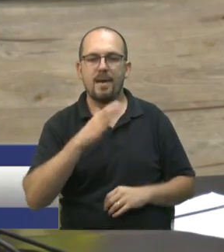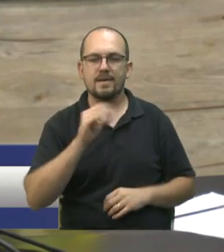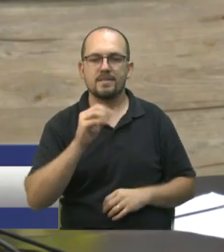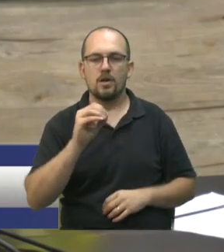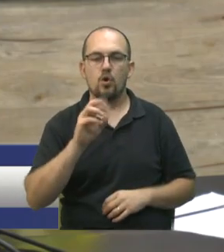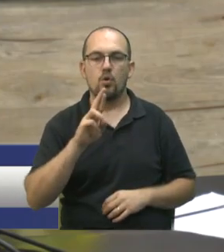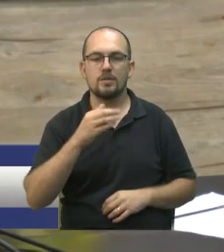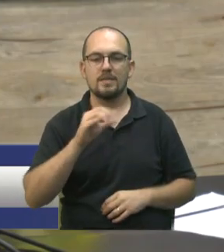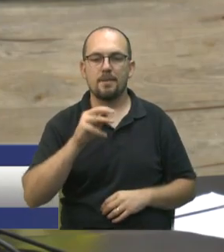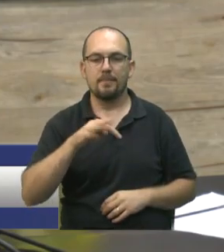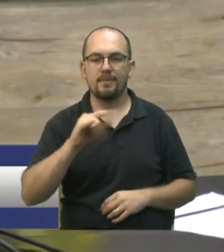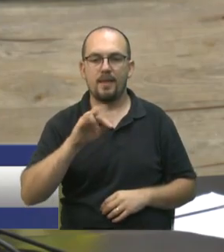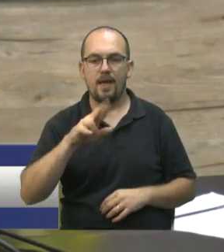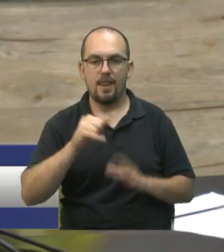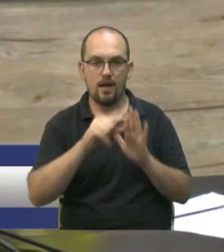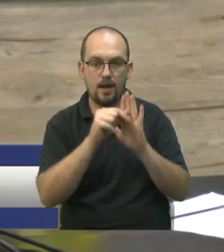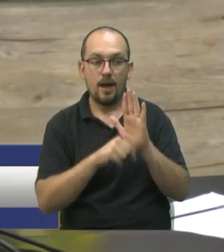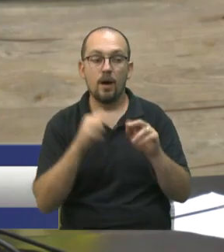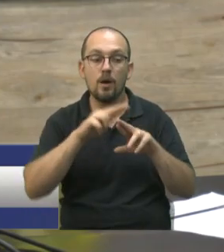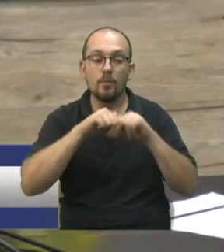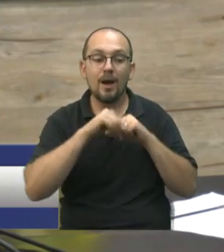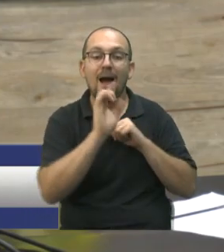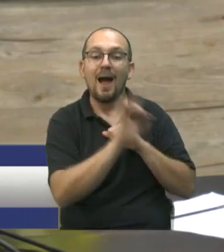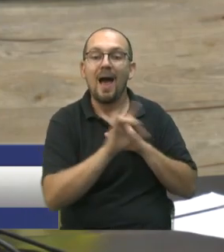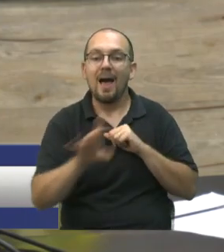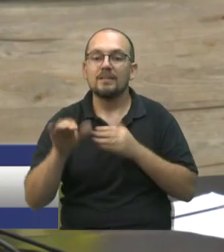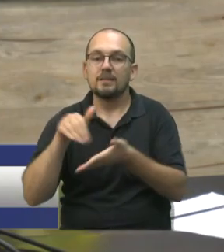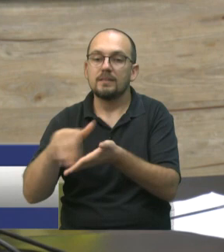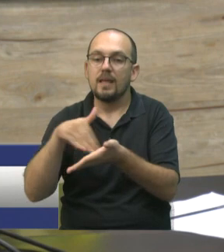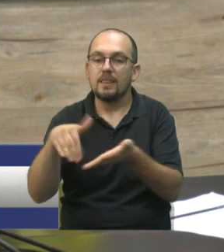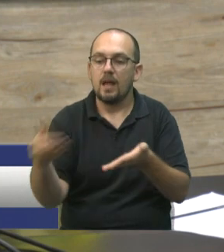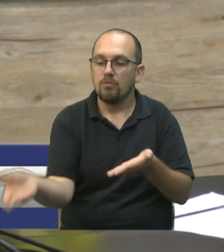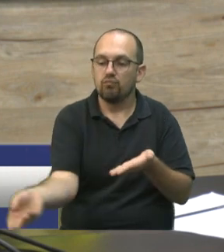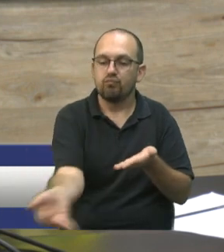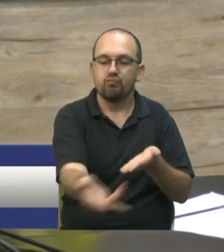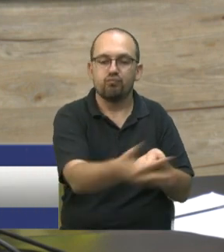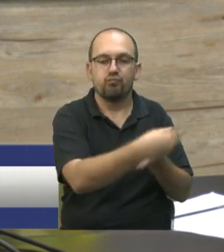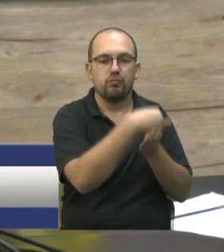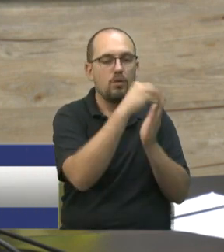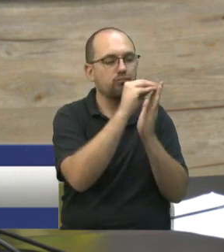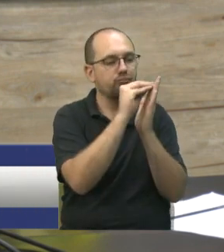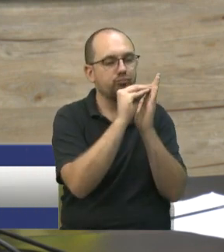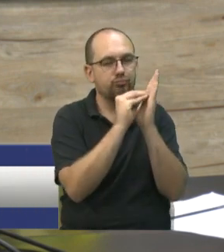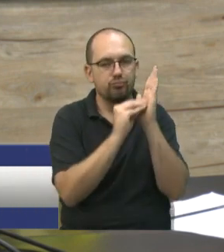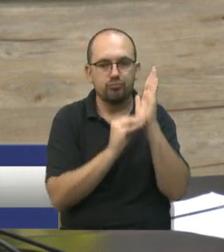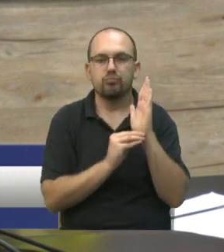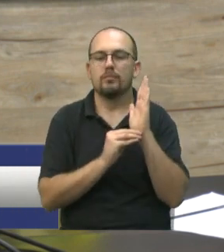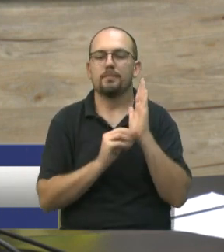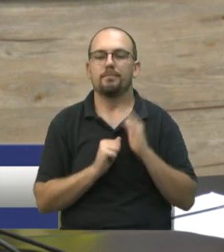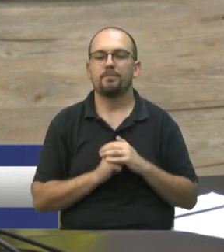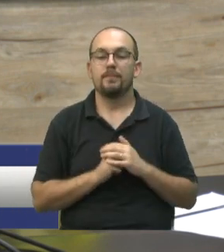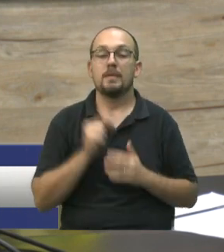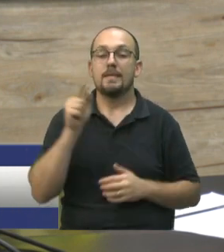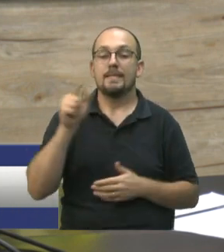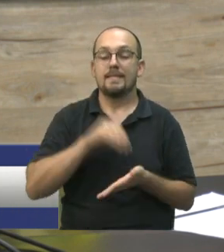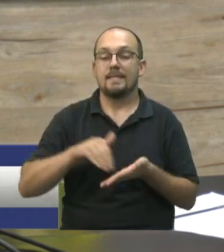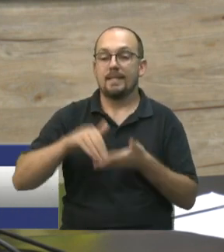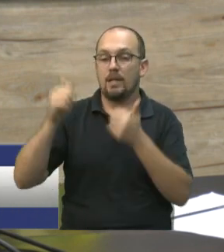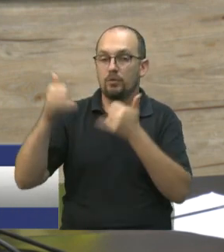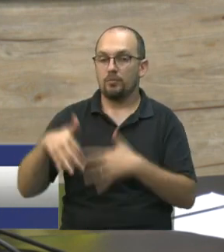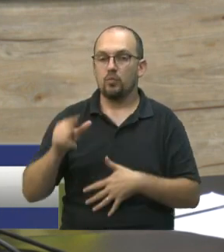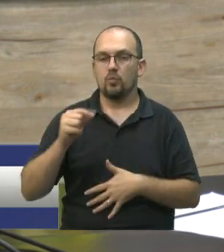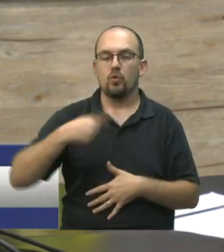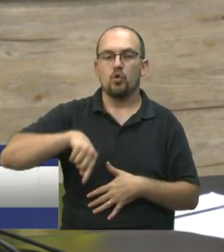planejamento apresentado por cada pasta. Tá? Então, o que nós fizemos como o secretário narrou? Nós abrimos, no